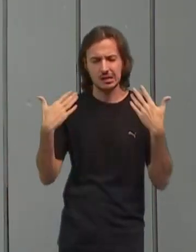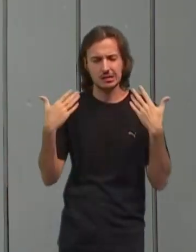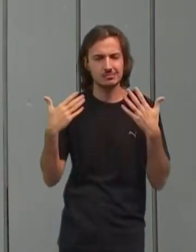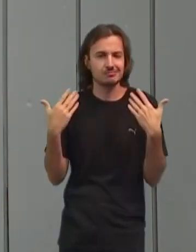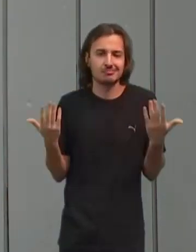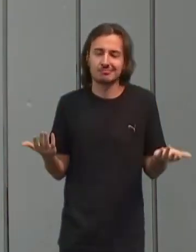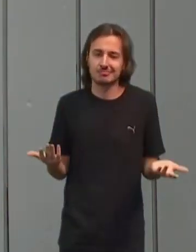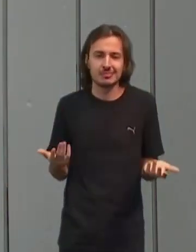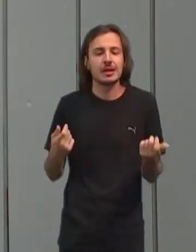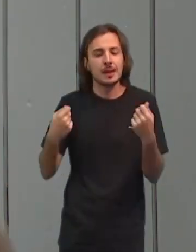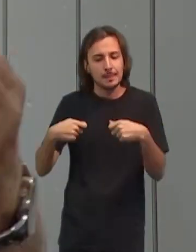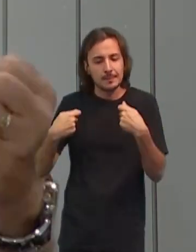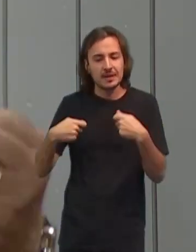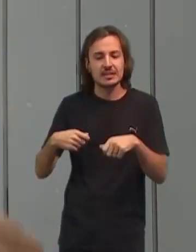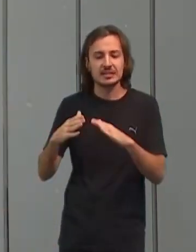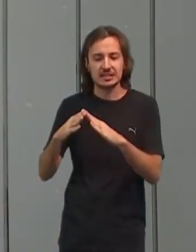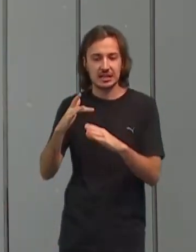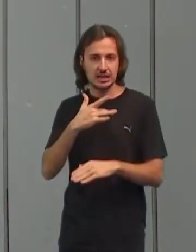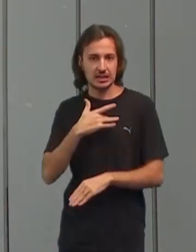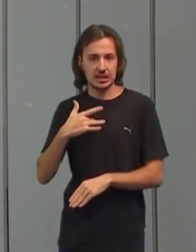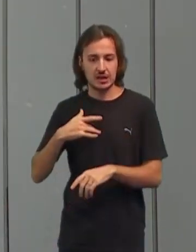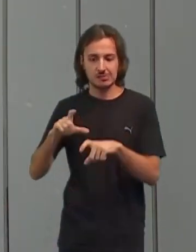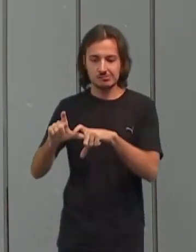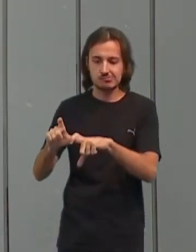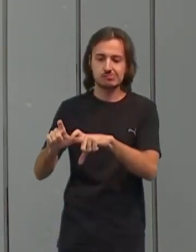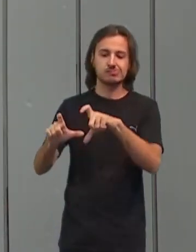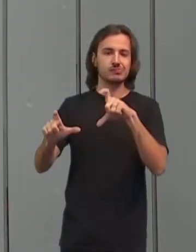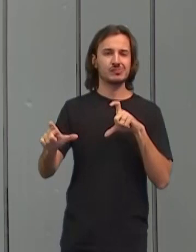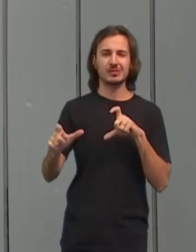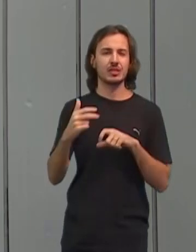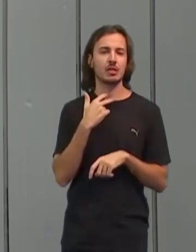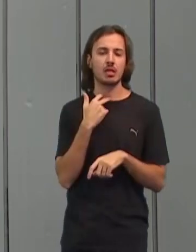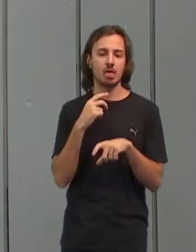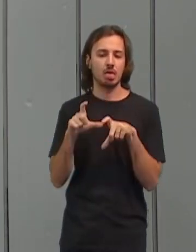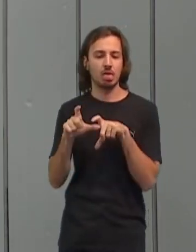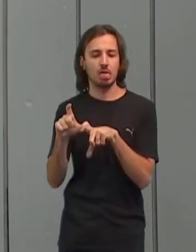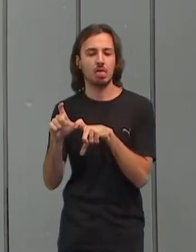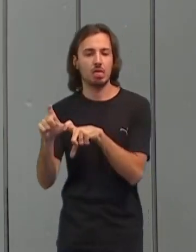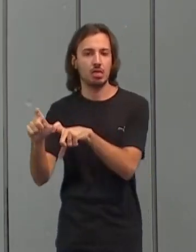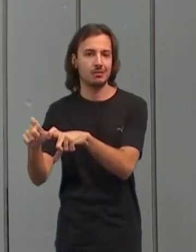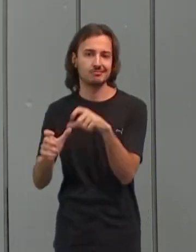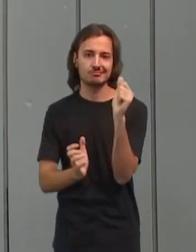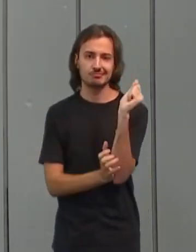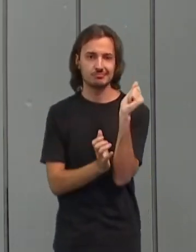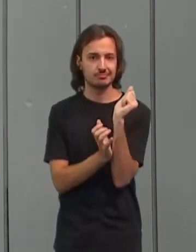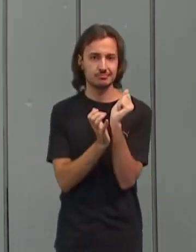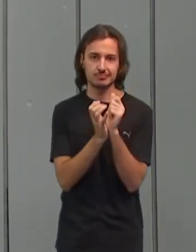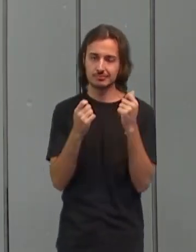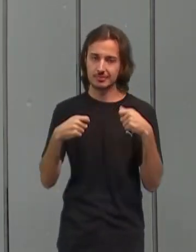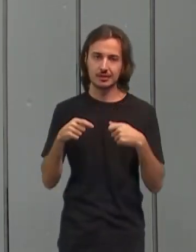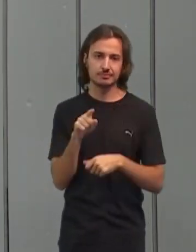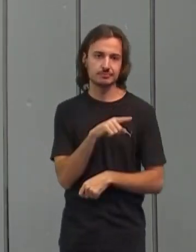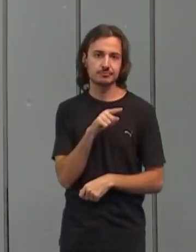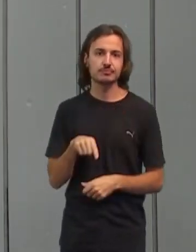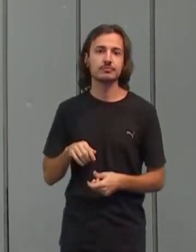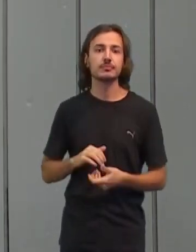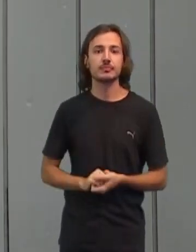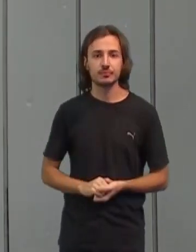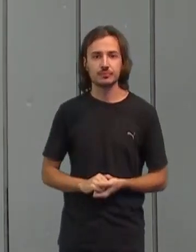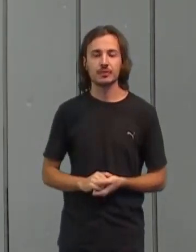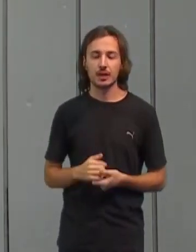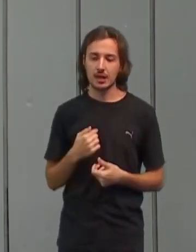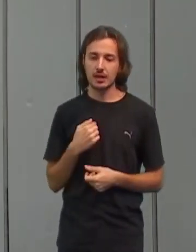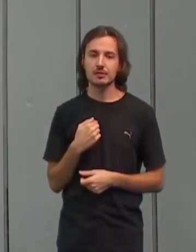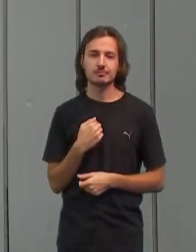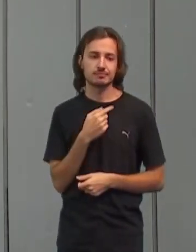autonomia. Então, eu vou pedir para manter o veto dentro de um acordo que eu fiz com a prefeita, com o nosso procurador do município e